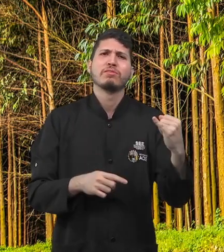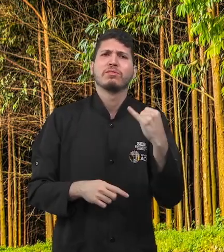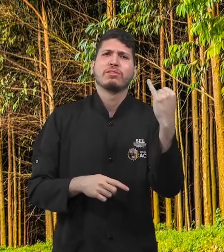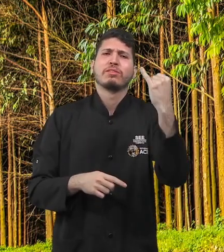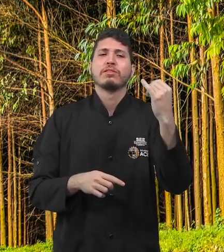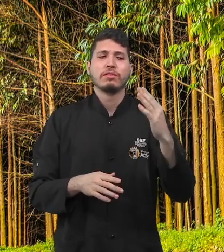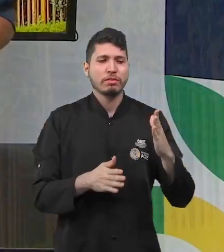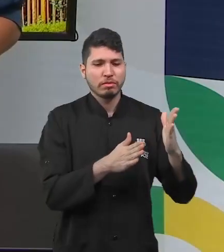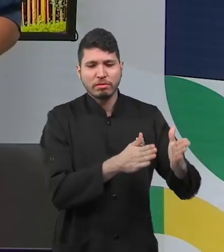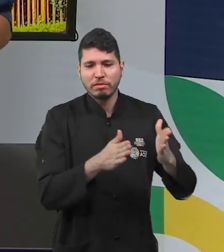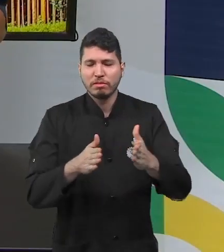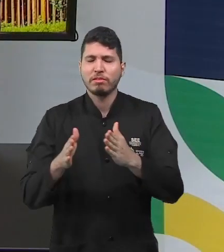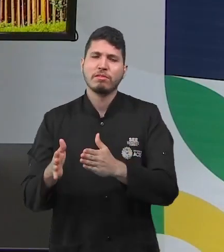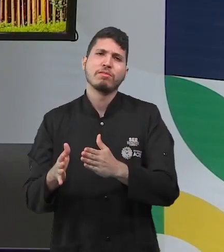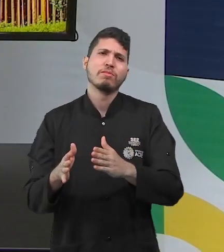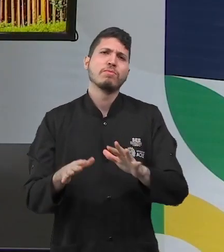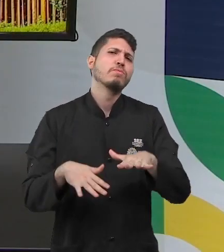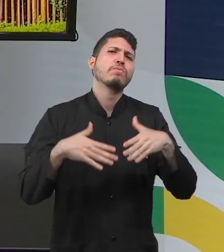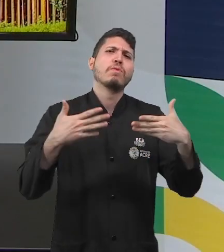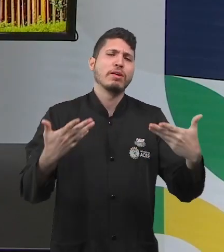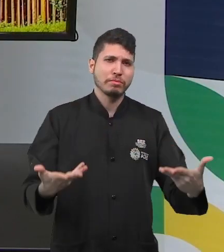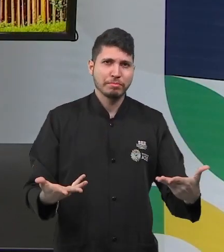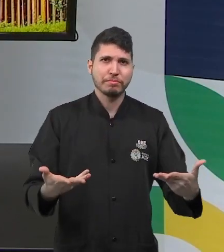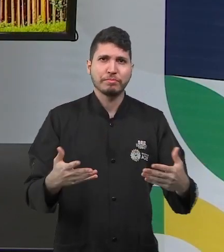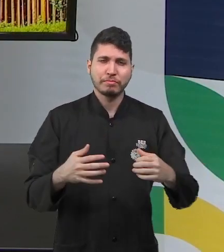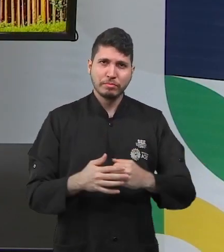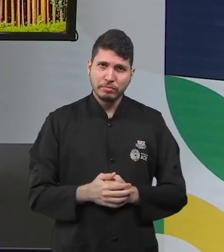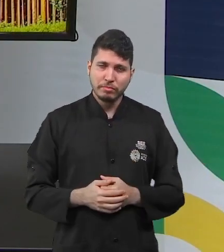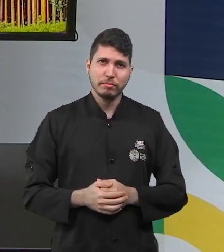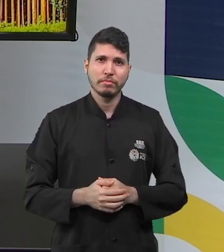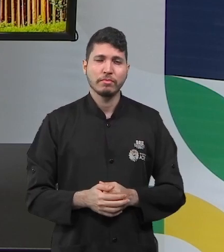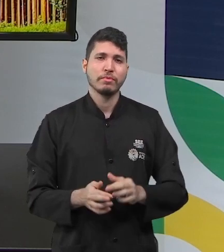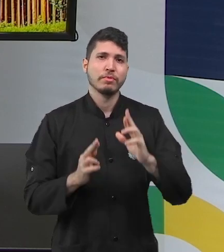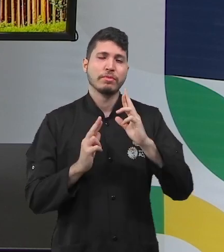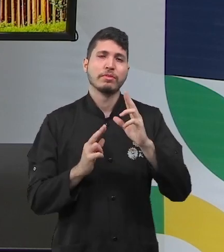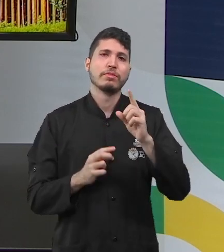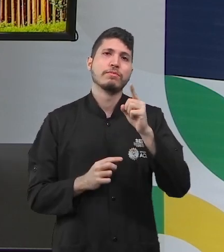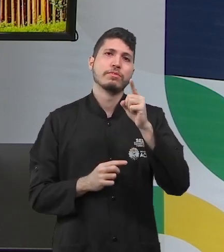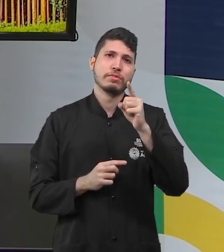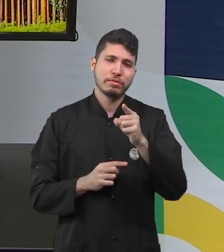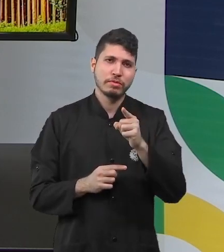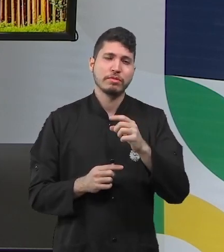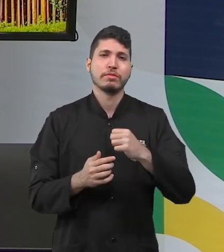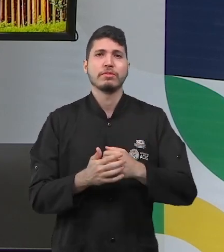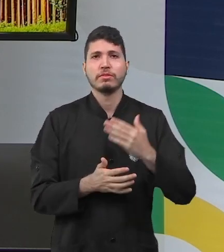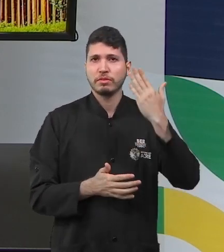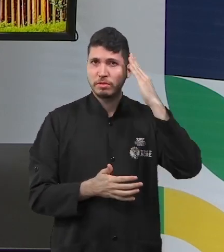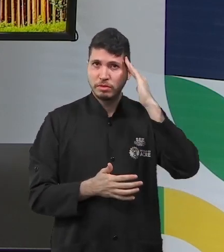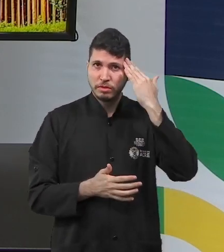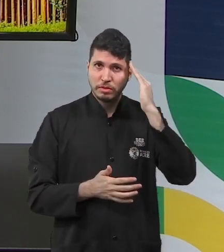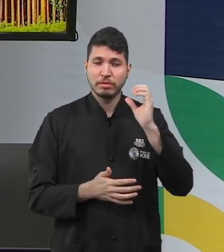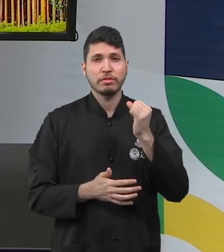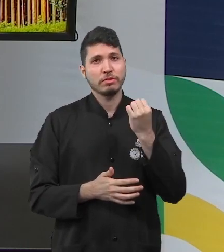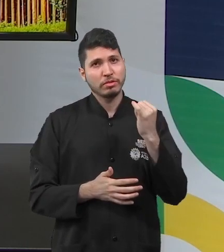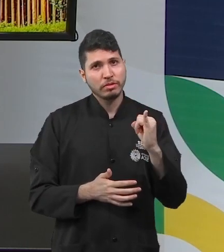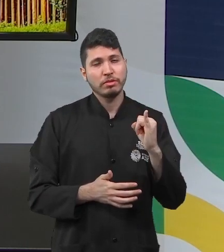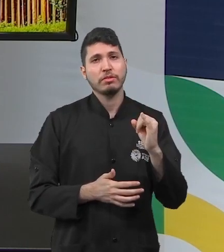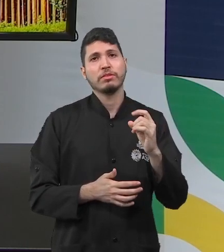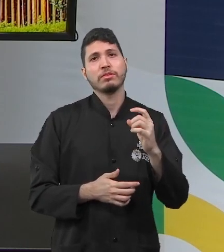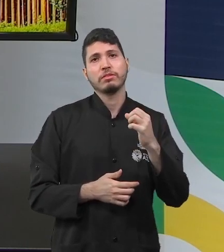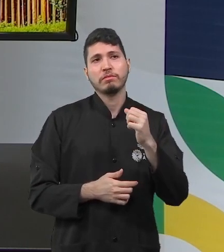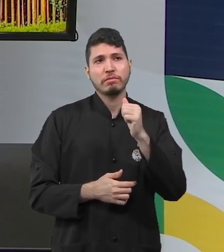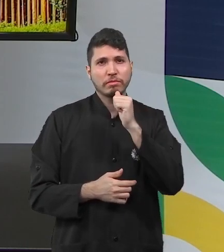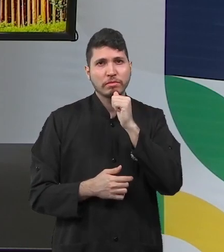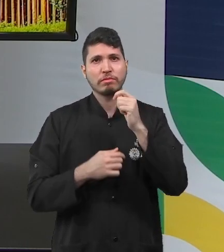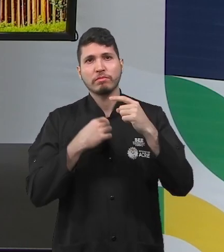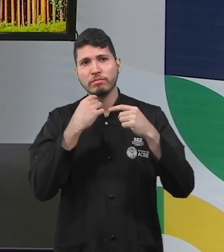dele. Espero que você tenha aprendido esses 3 pontos. Se você não entendeu, volte esse vídeo, assista novamente, veja